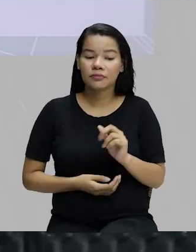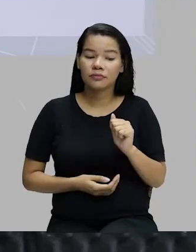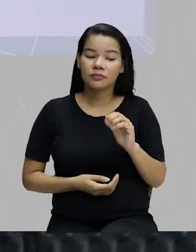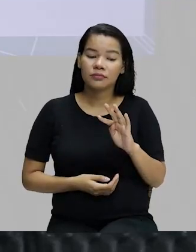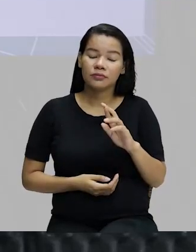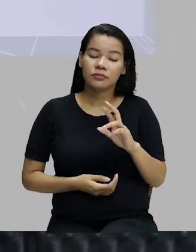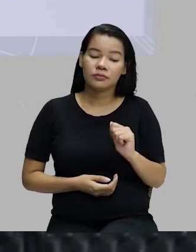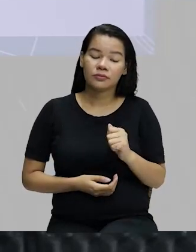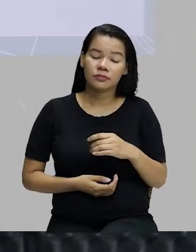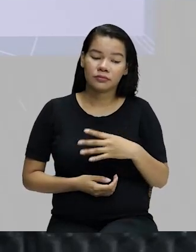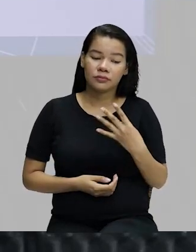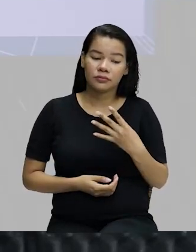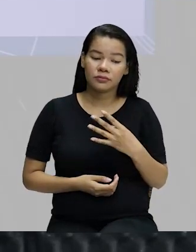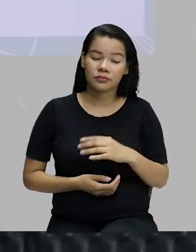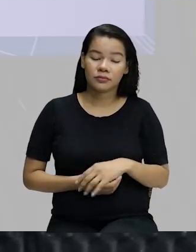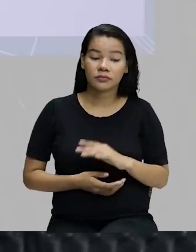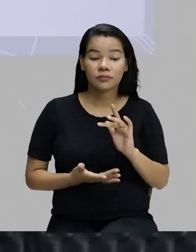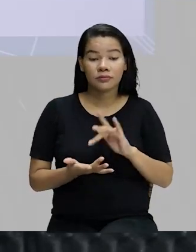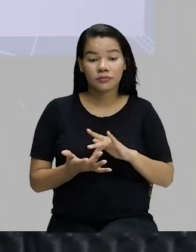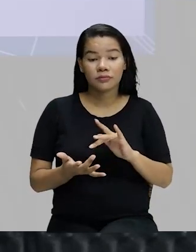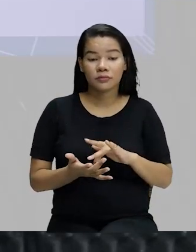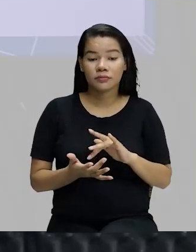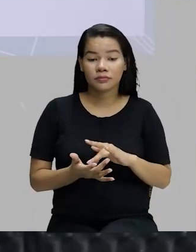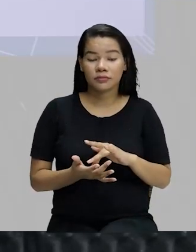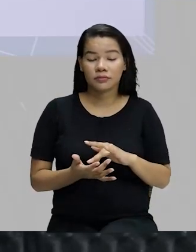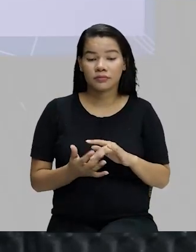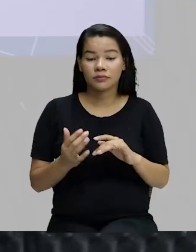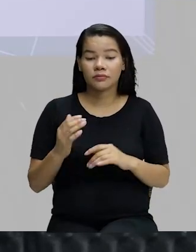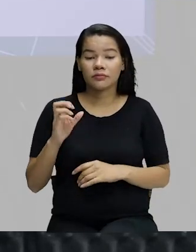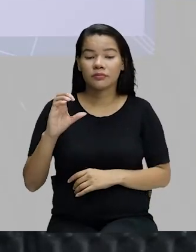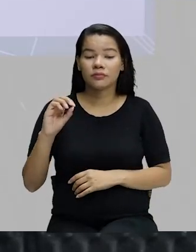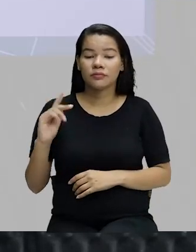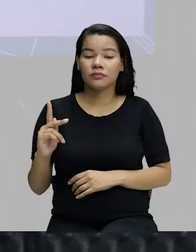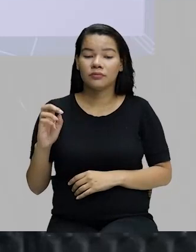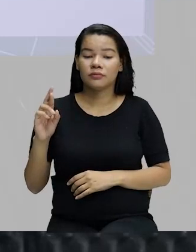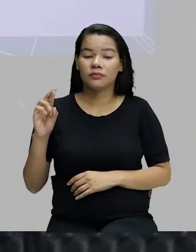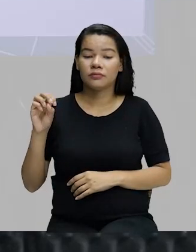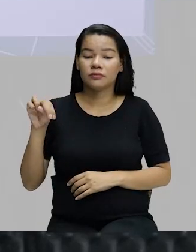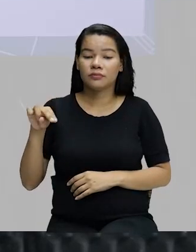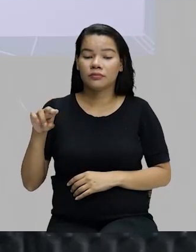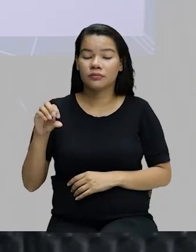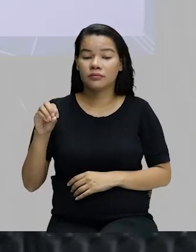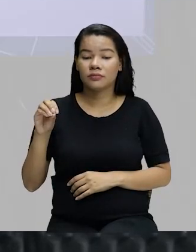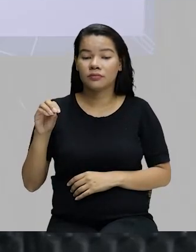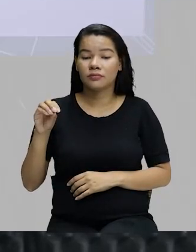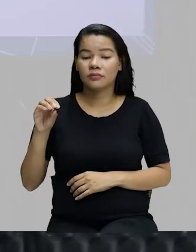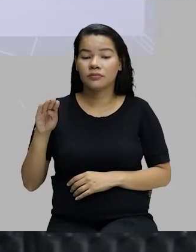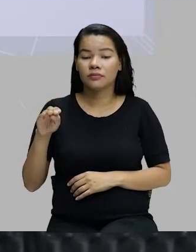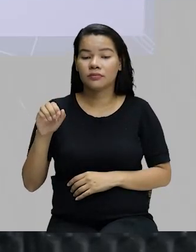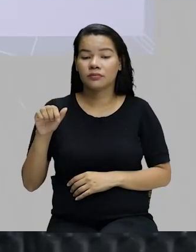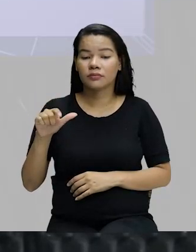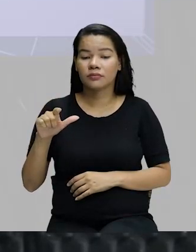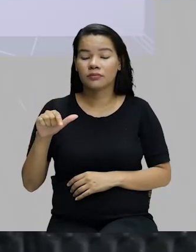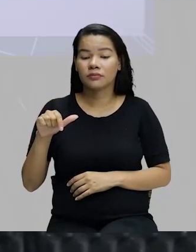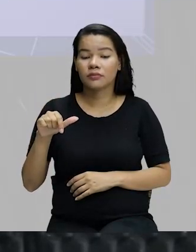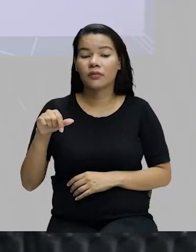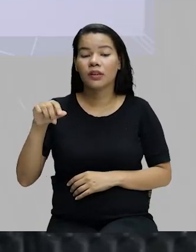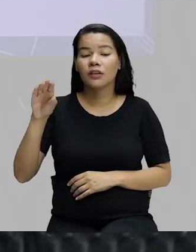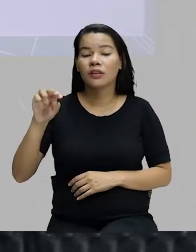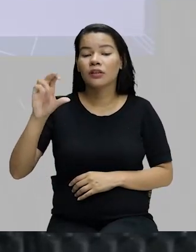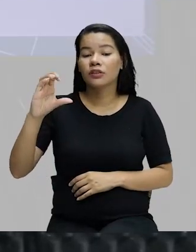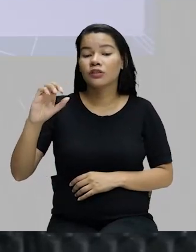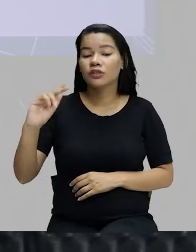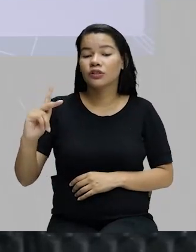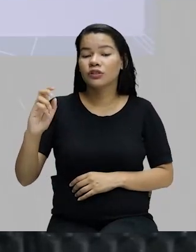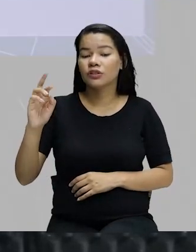4, ó, na verdade, o Chernobyl é um complexo de 4 reatores. E aí eu destaquei na figura, turminha, a localização desse reator.